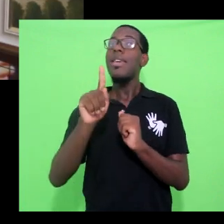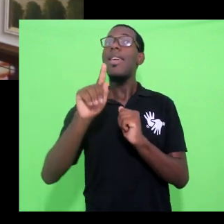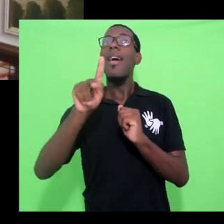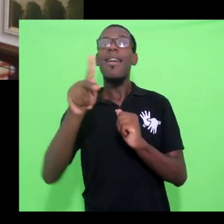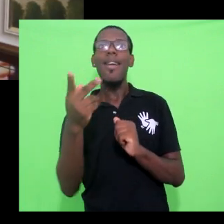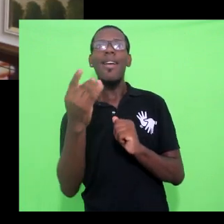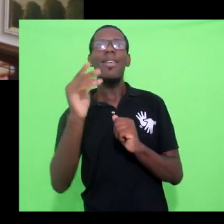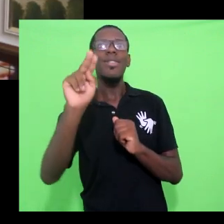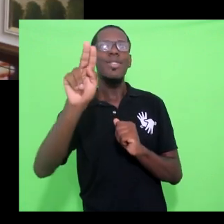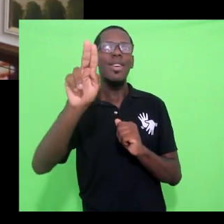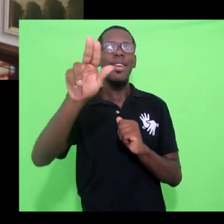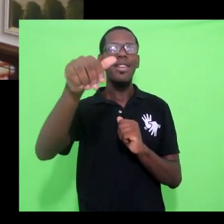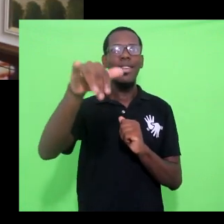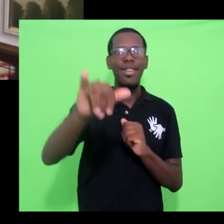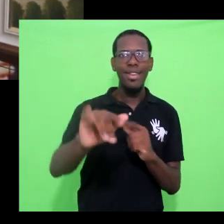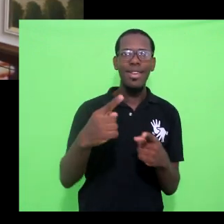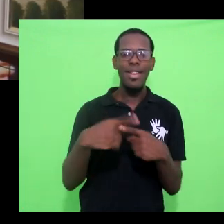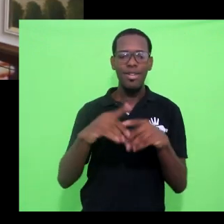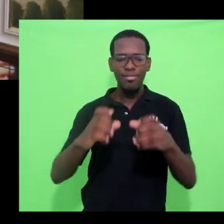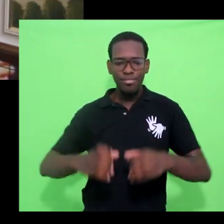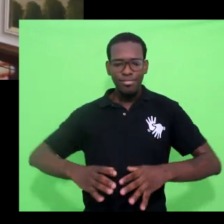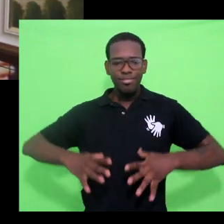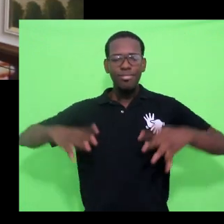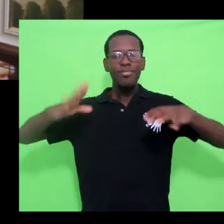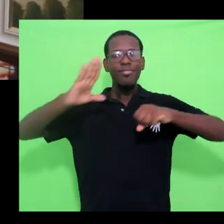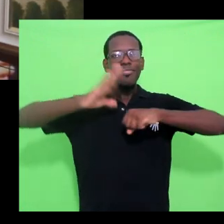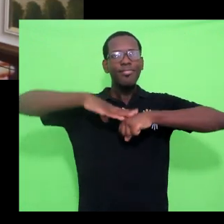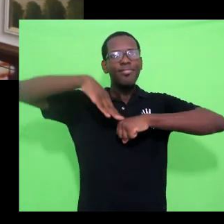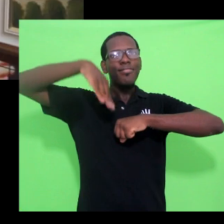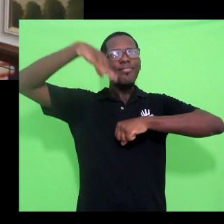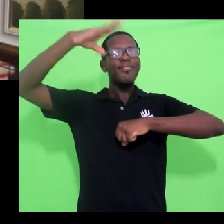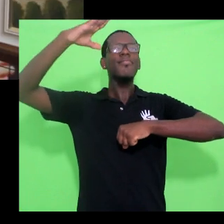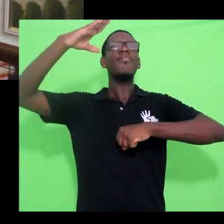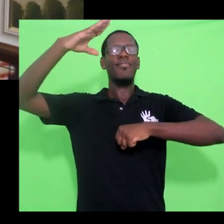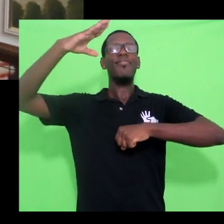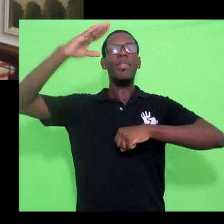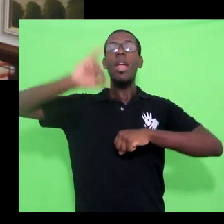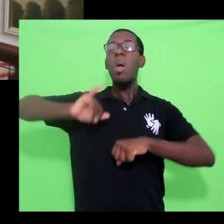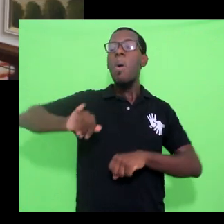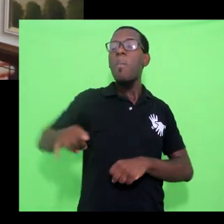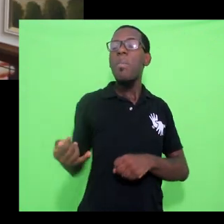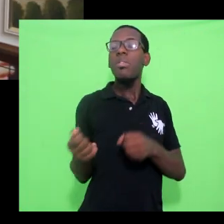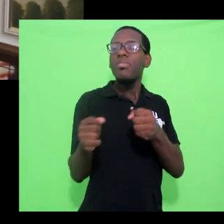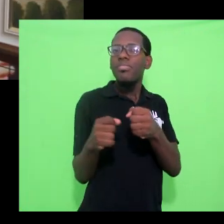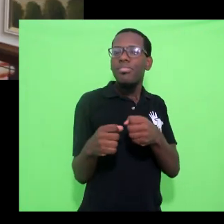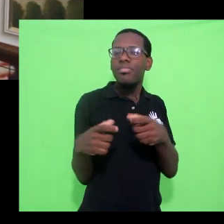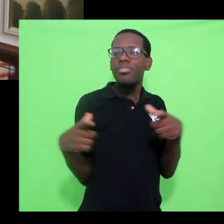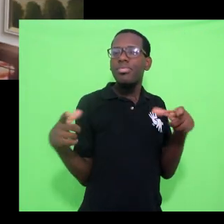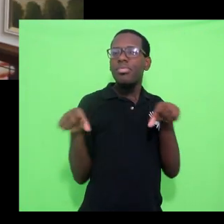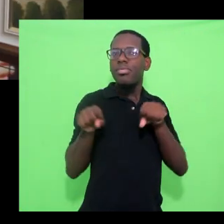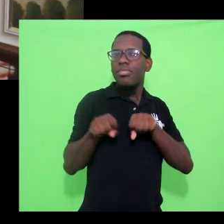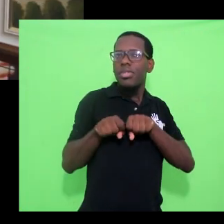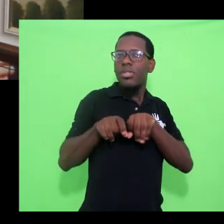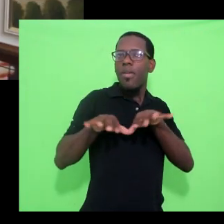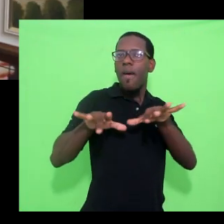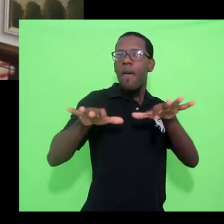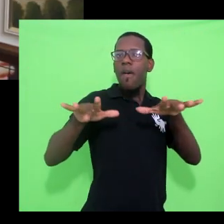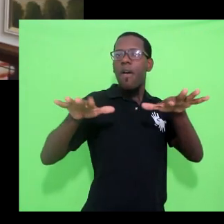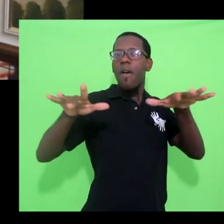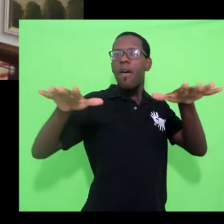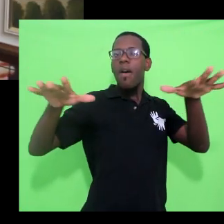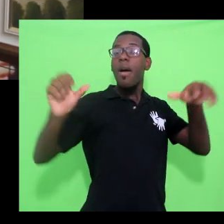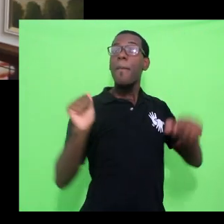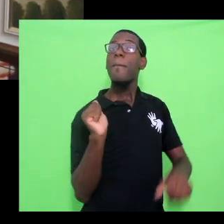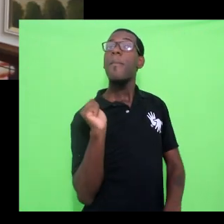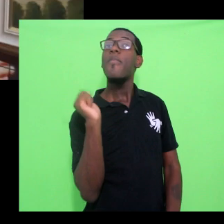memória, resgate de imagética, se isso for possível, o IHGNI ele pode crescer muito mais. Né? Eu acho